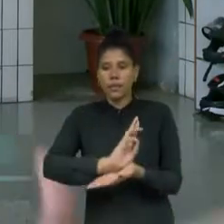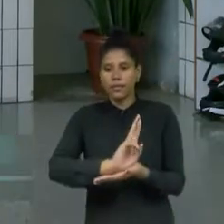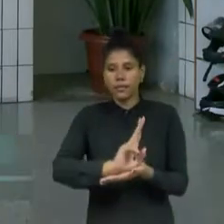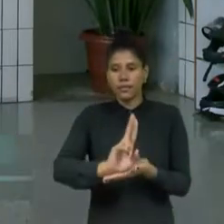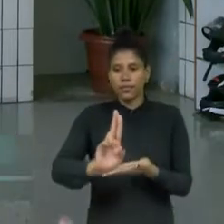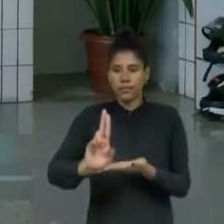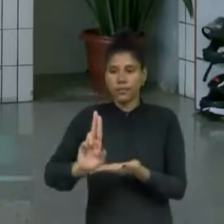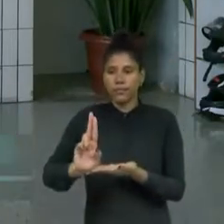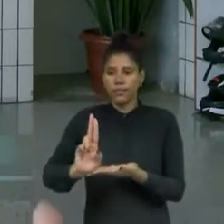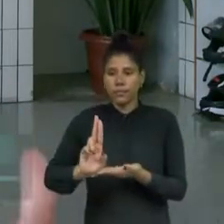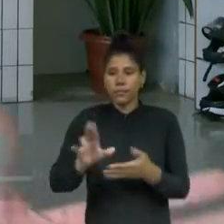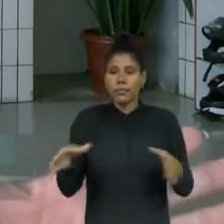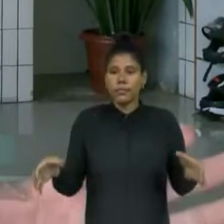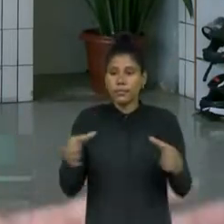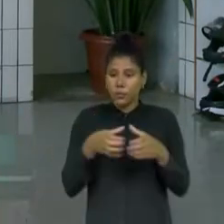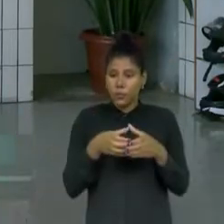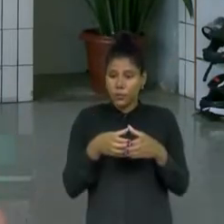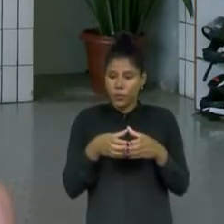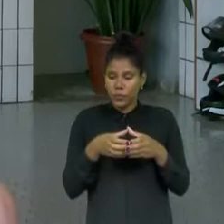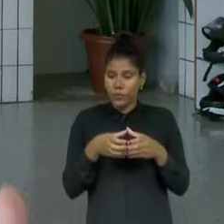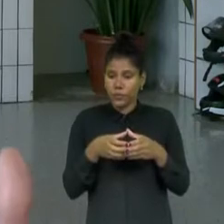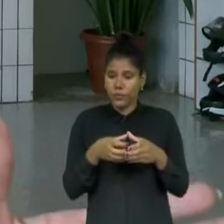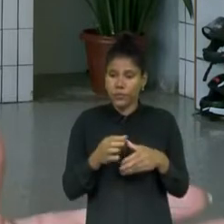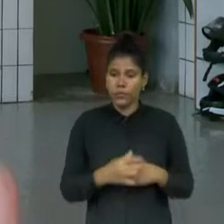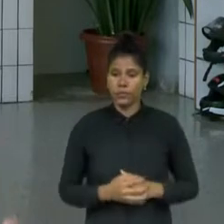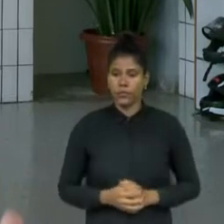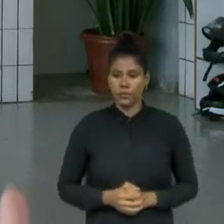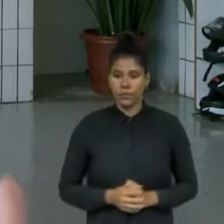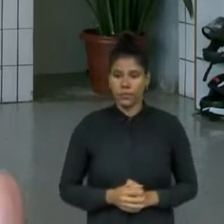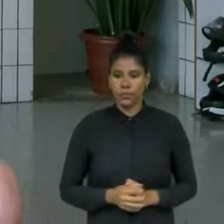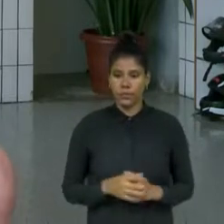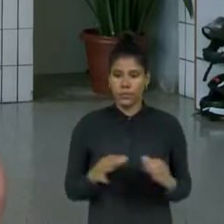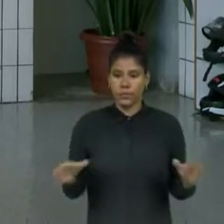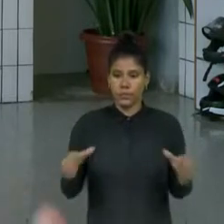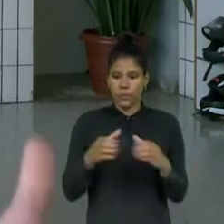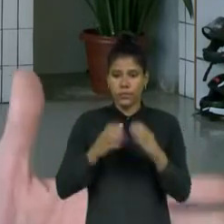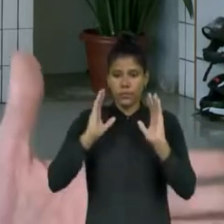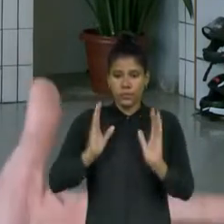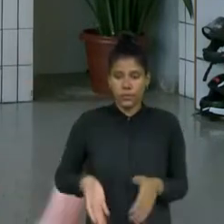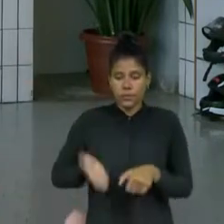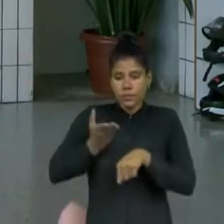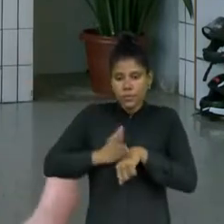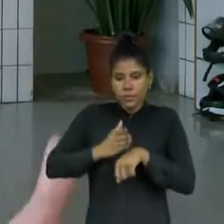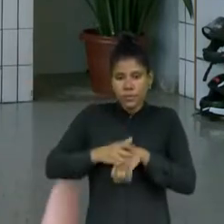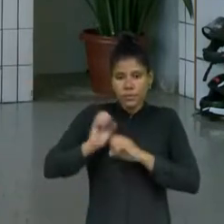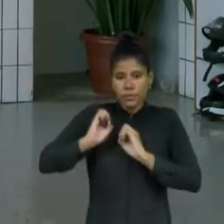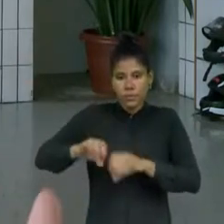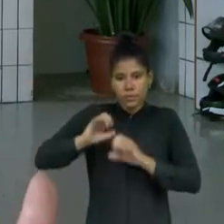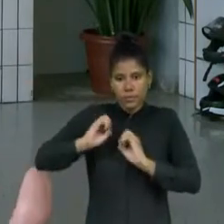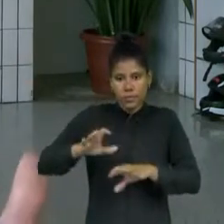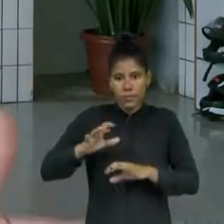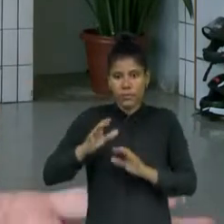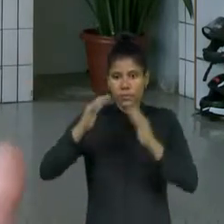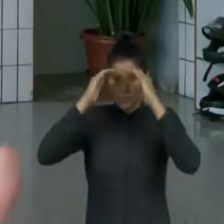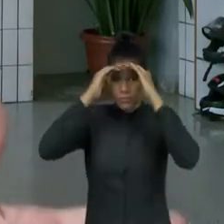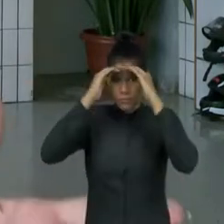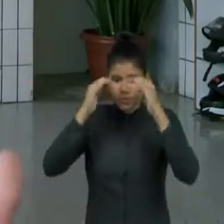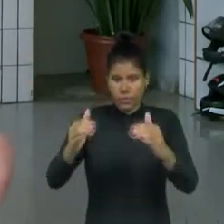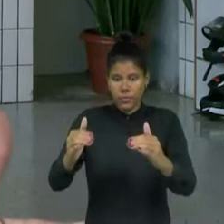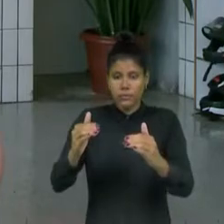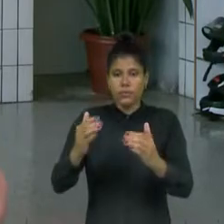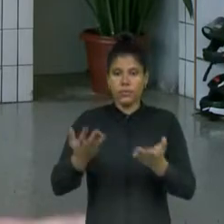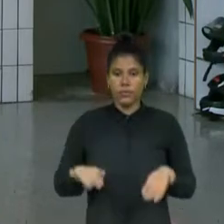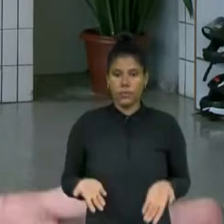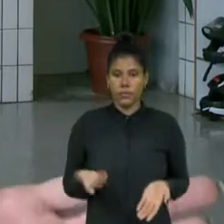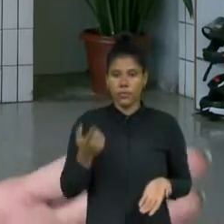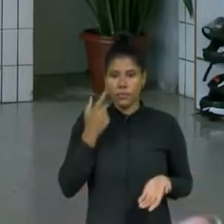uma equipe. E essa equipe, ela já é treinada para respeitar a paciente, para ver a